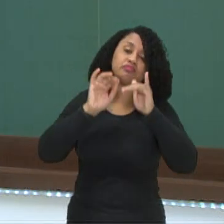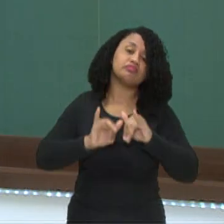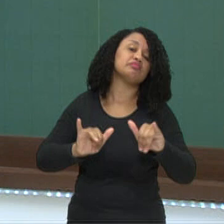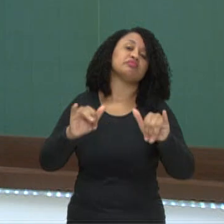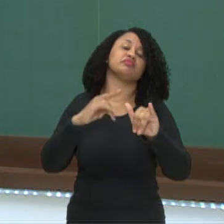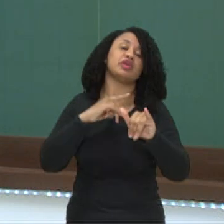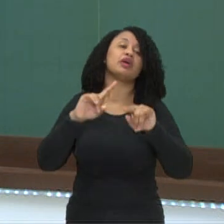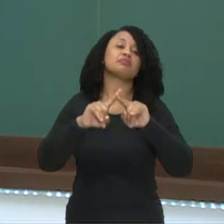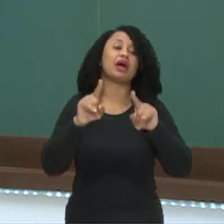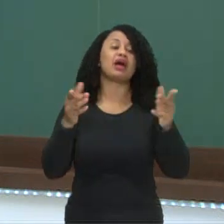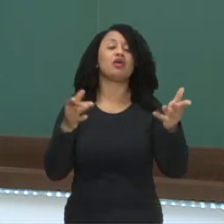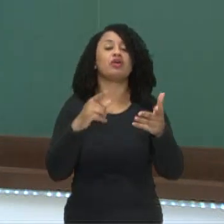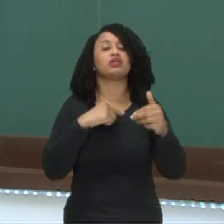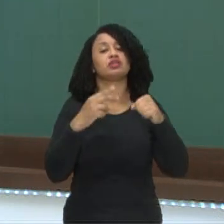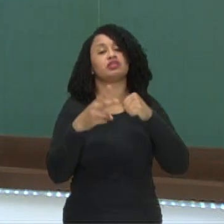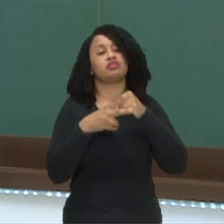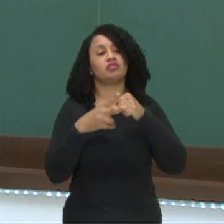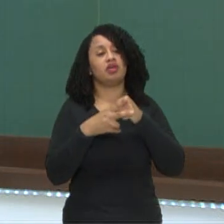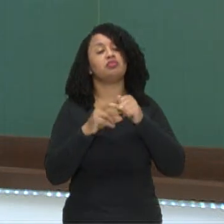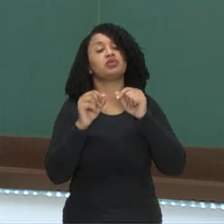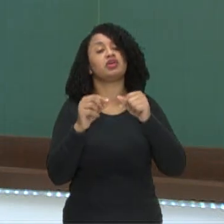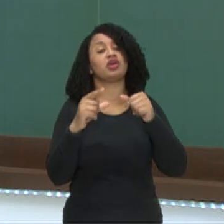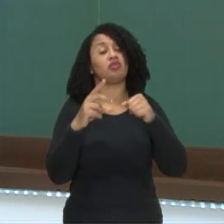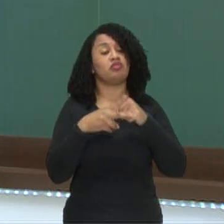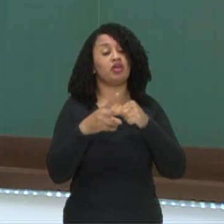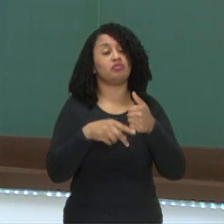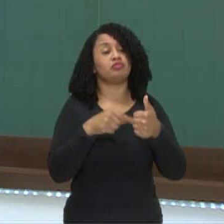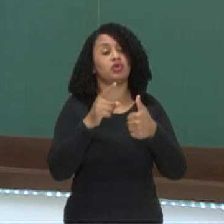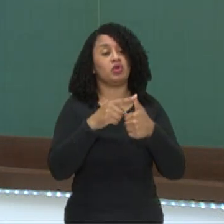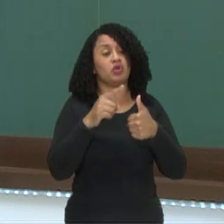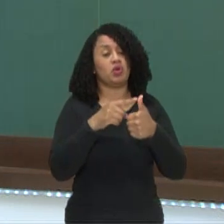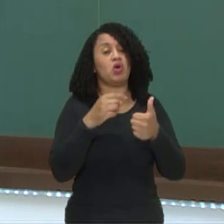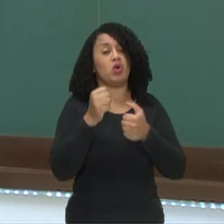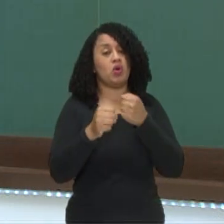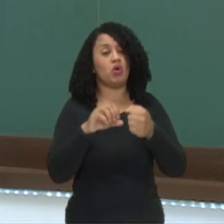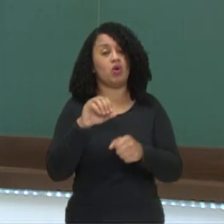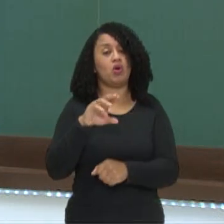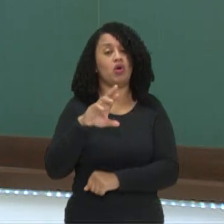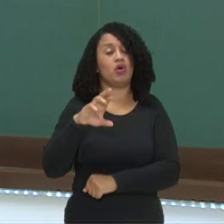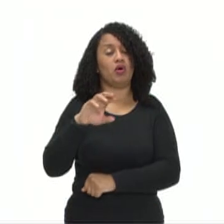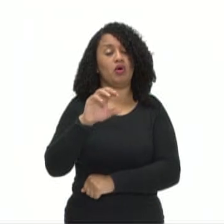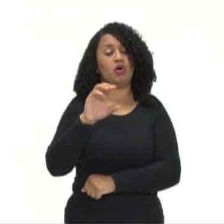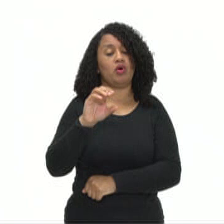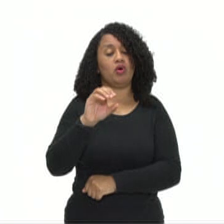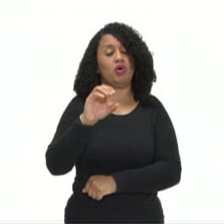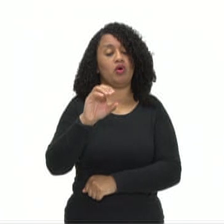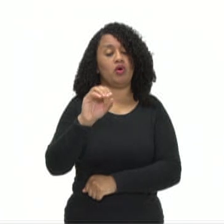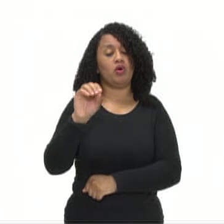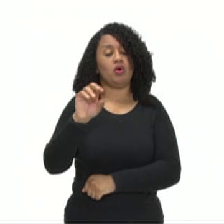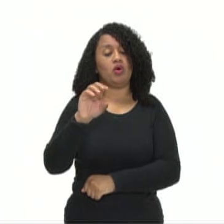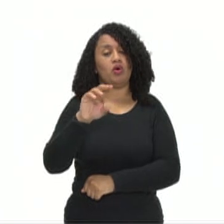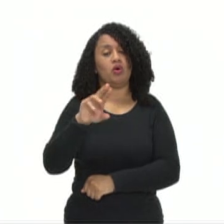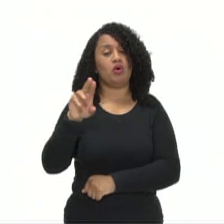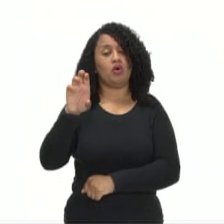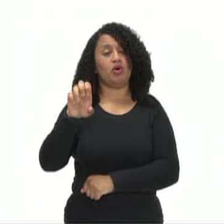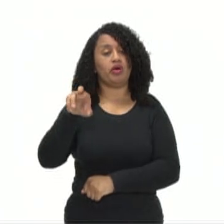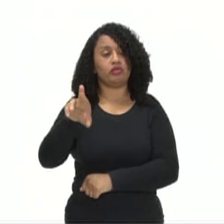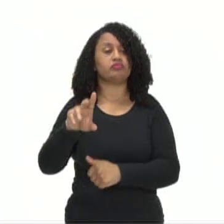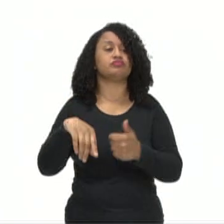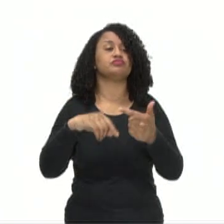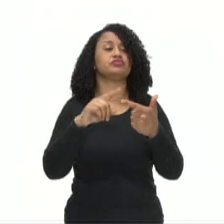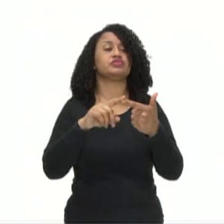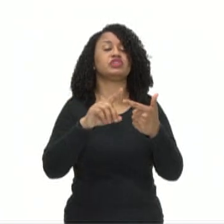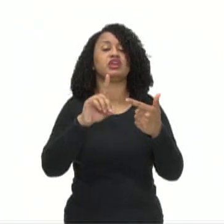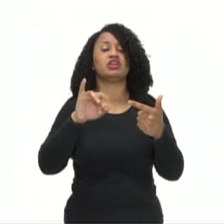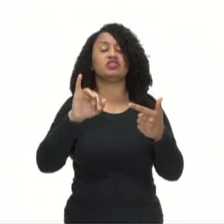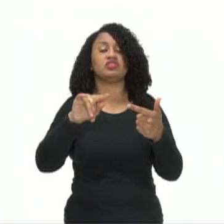de verbos. Quais são os verbos? Aqui temos o verbo corra, correr, temos o verbo diga, de